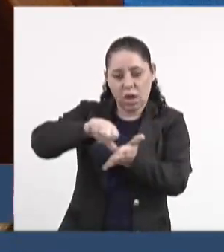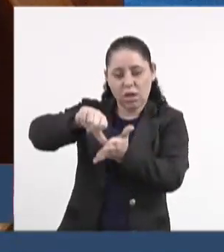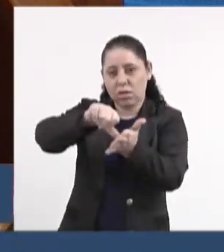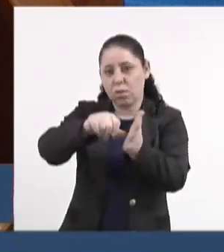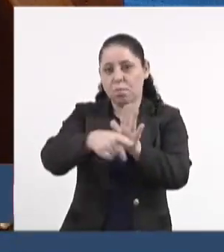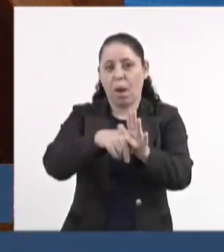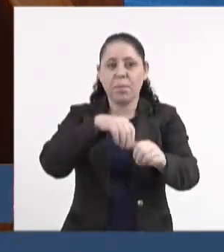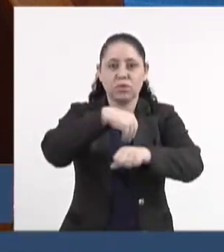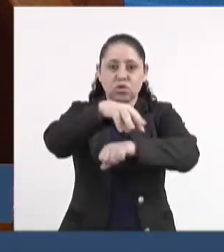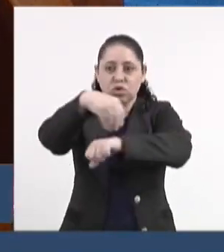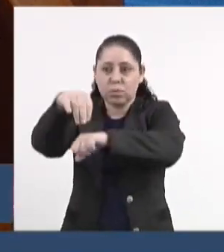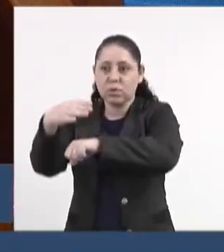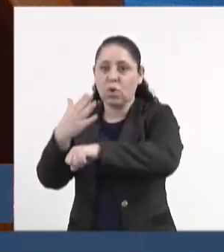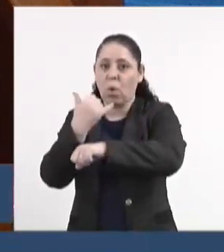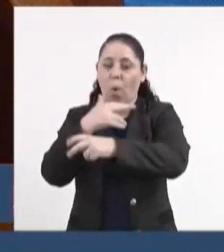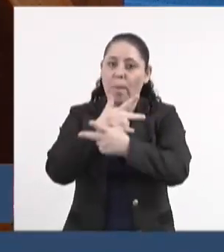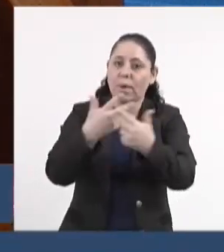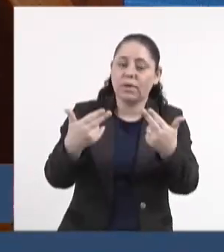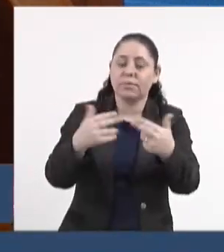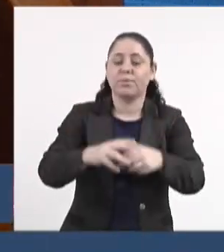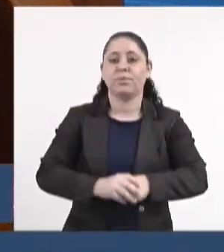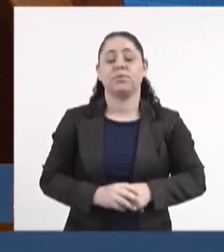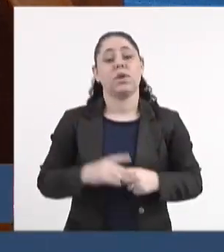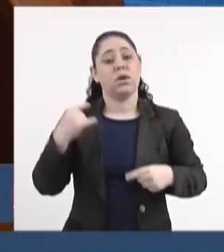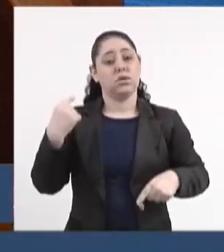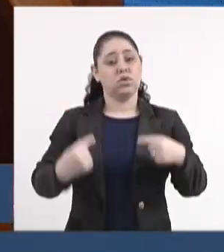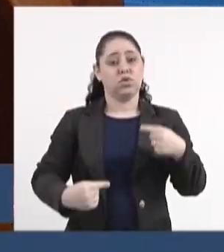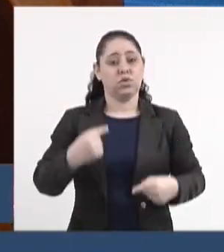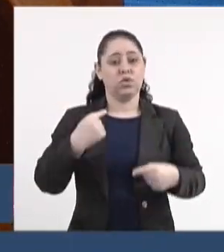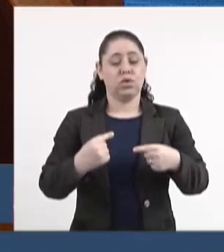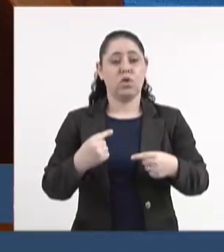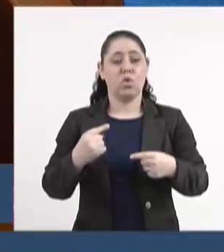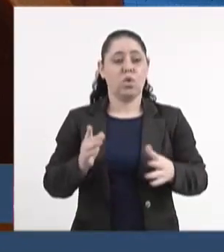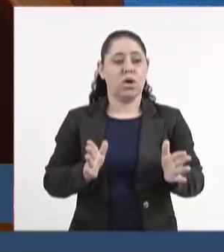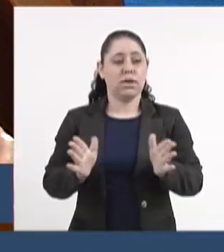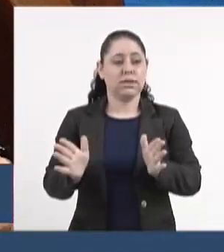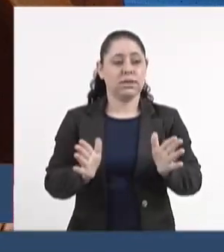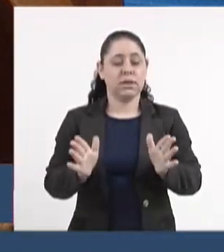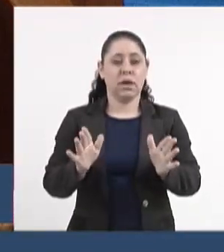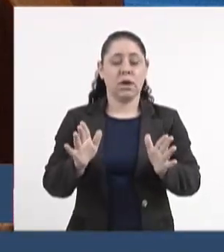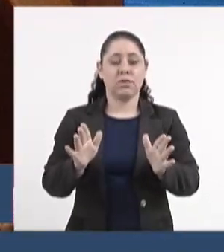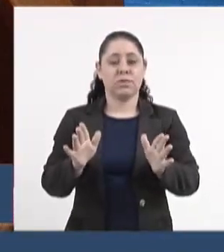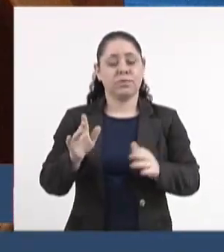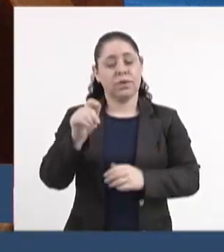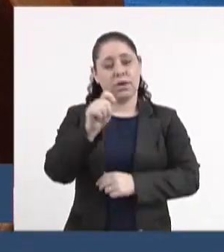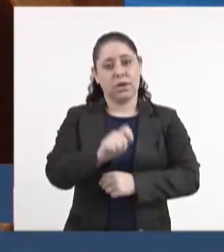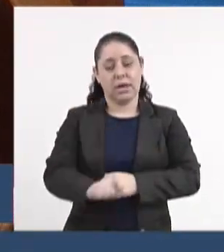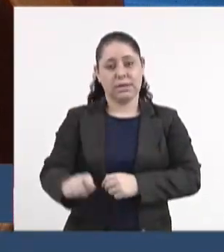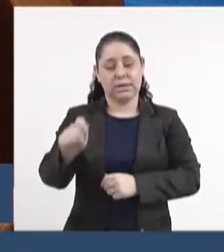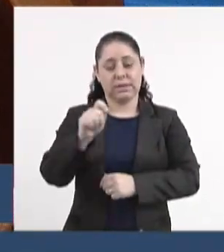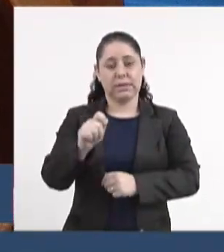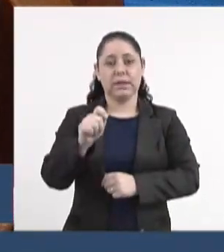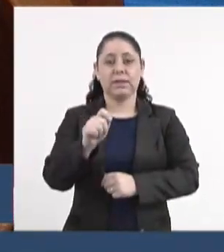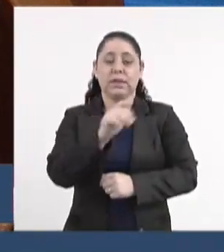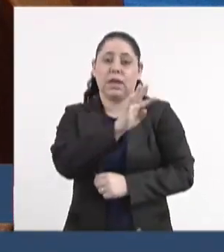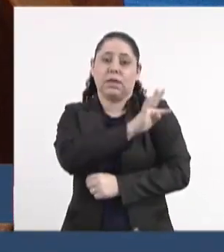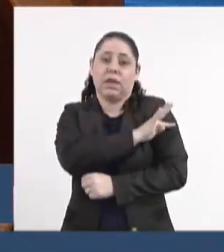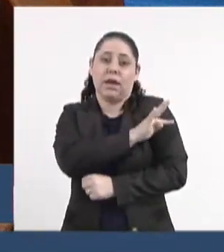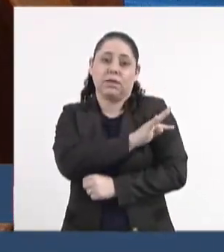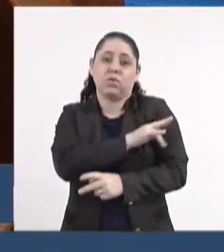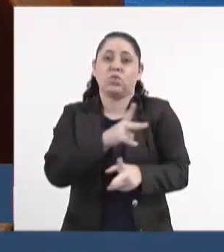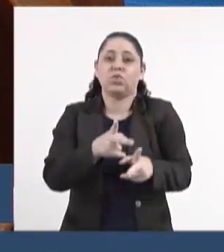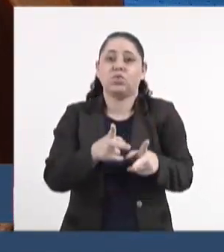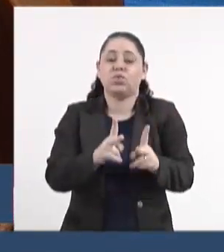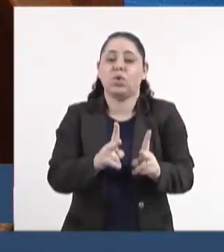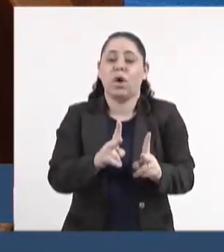distribuição. Nós temos que discutir o acesso à assistência técnica, a